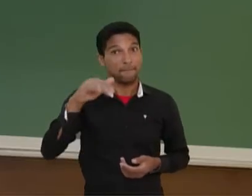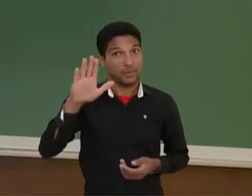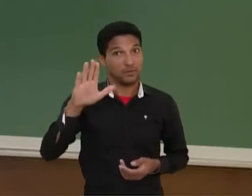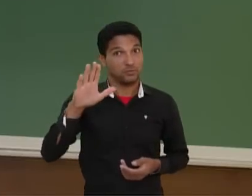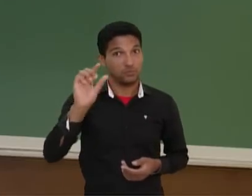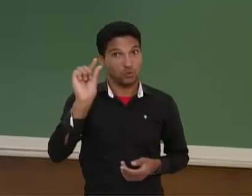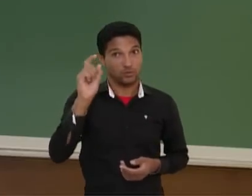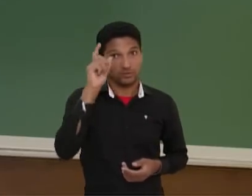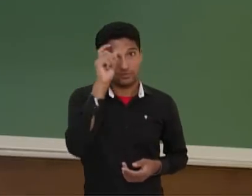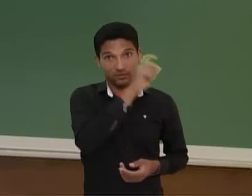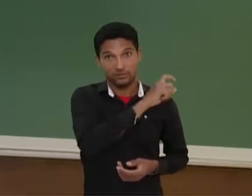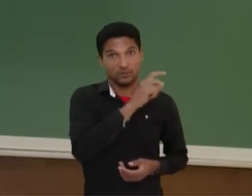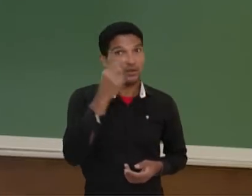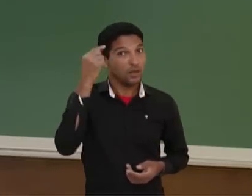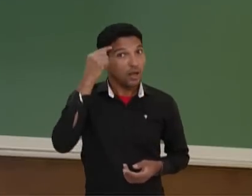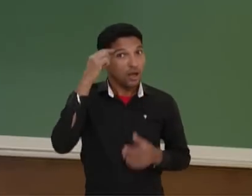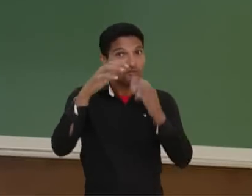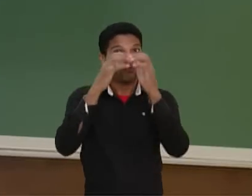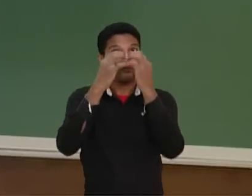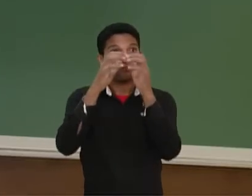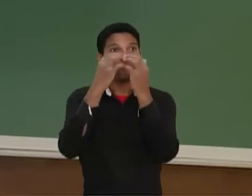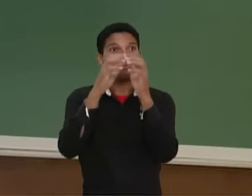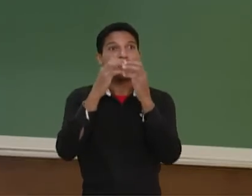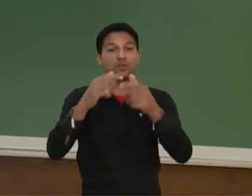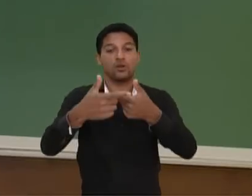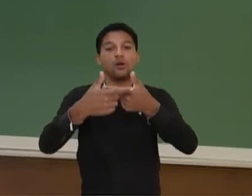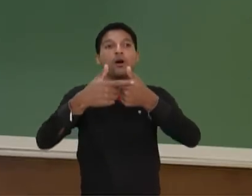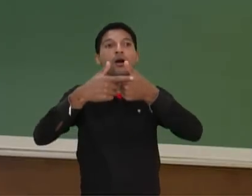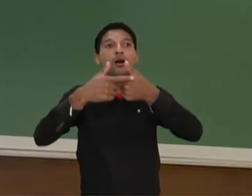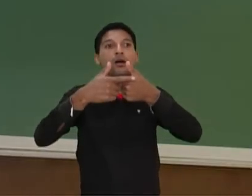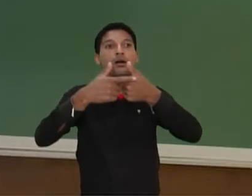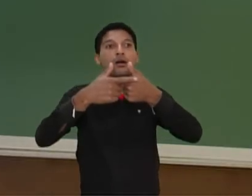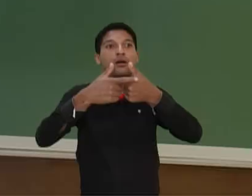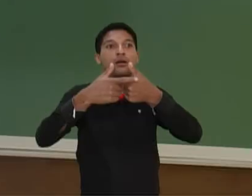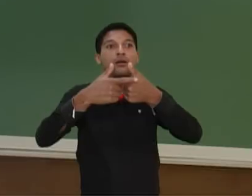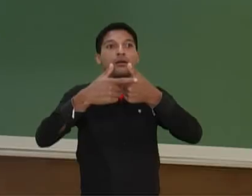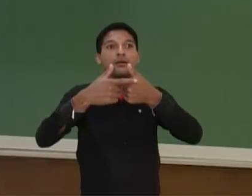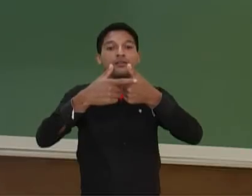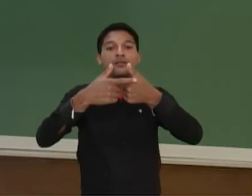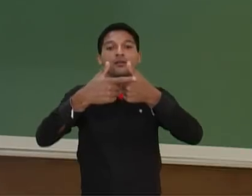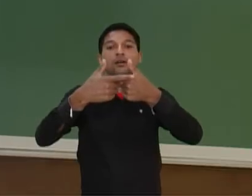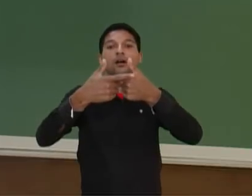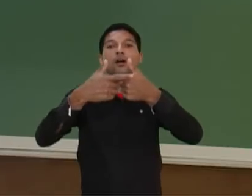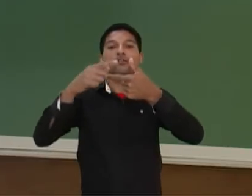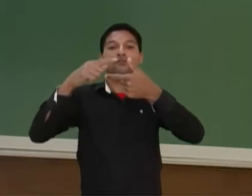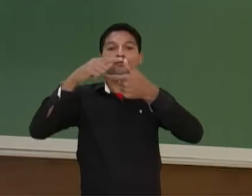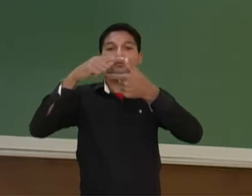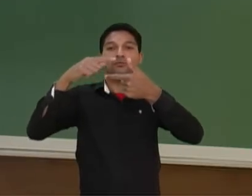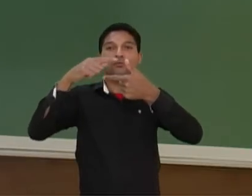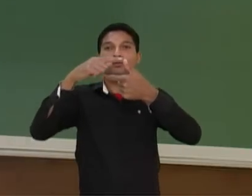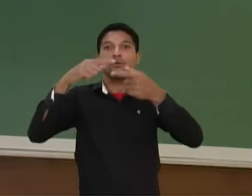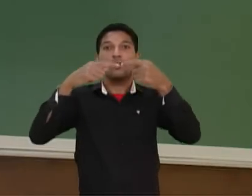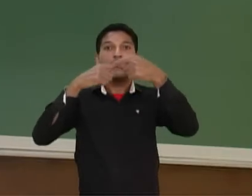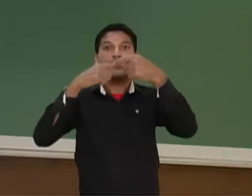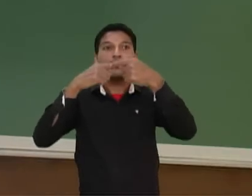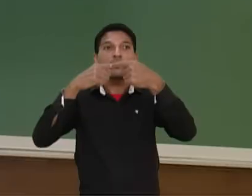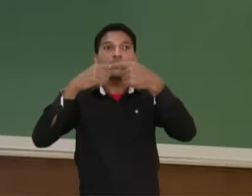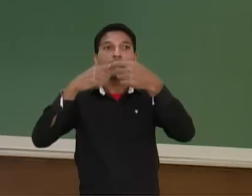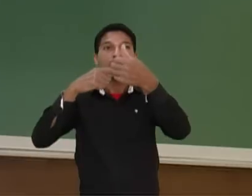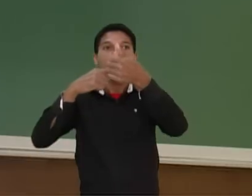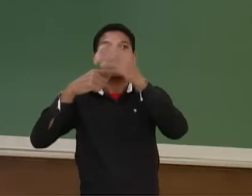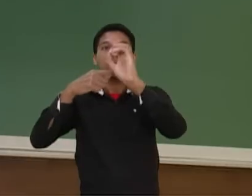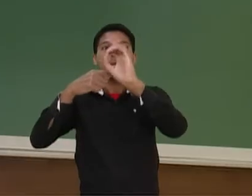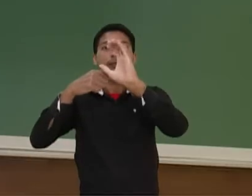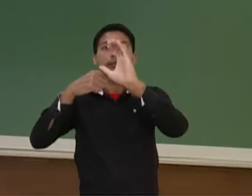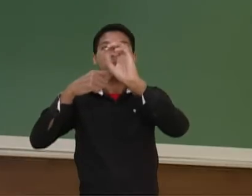difícil. Pense um pouquinho, ó. Se a base média de um trapézio é 10 centímetros, ó, a base média é 10 centímetros. E a